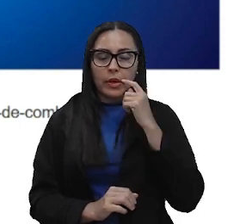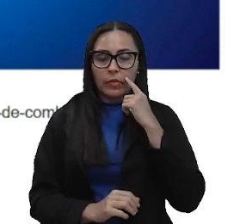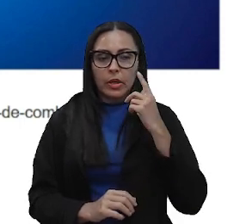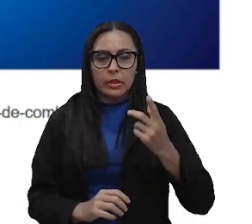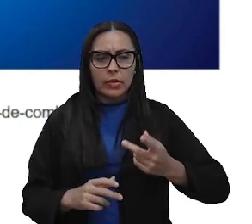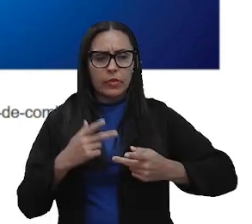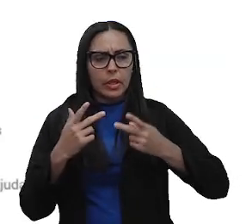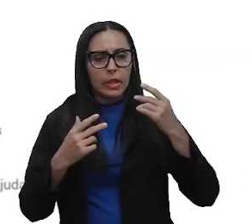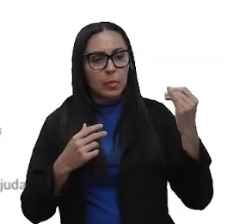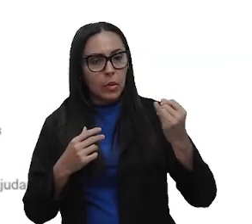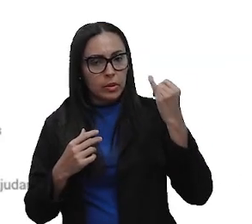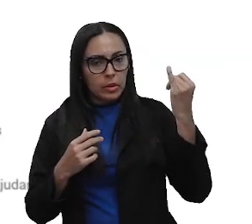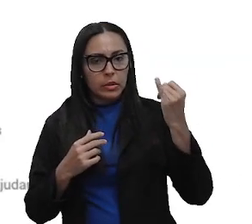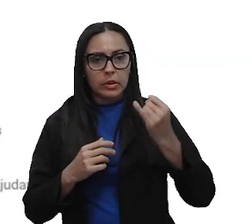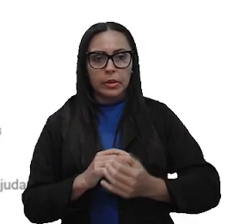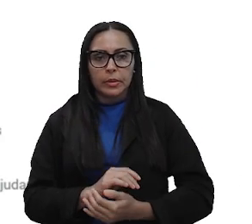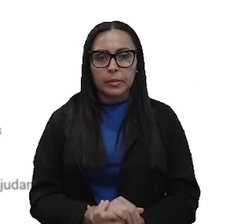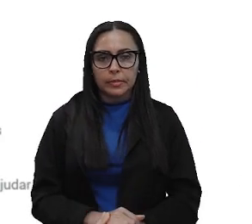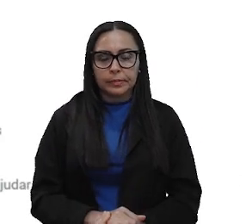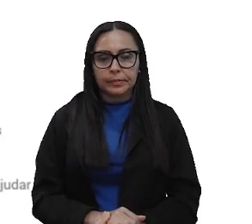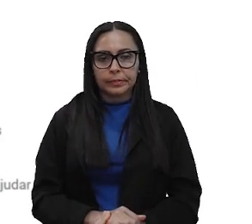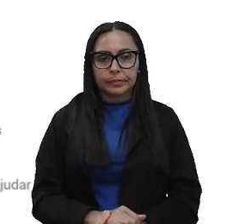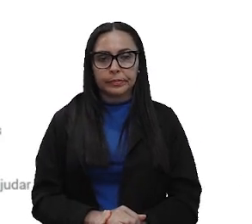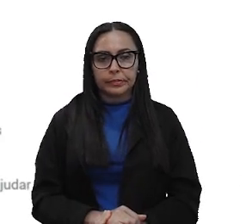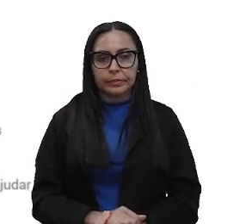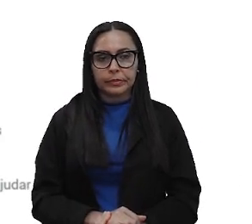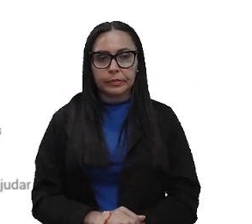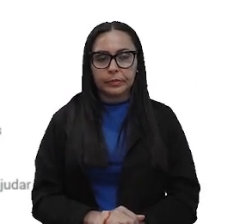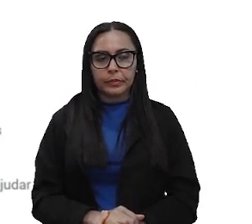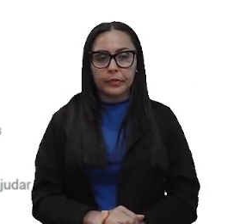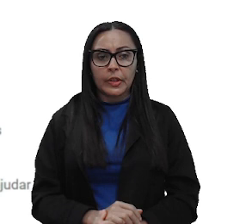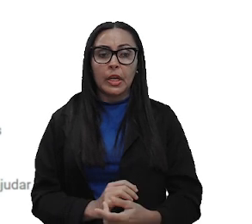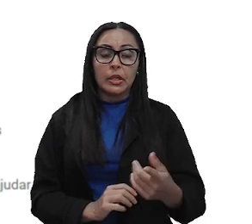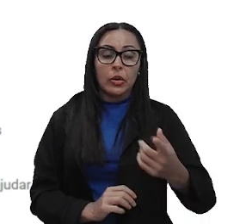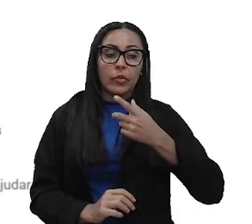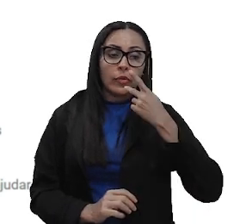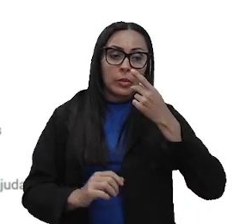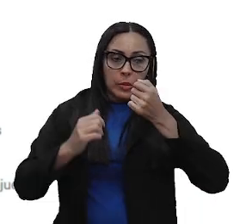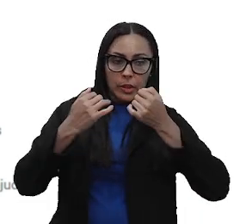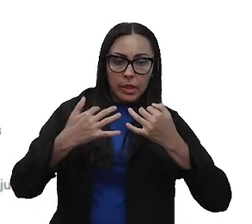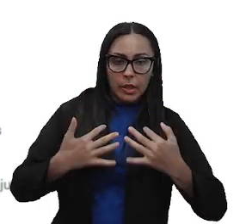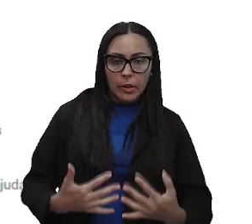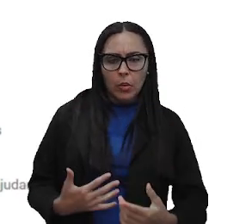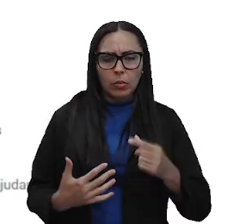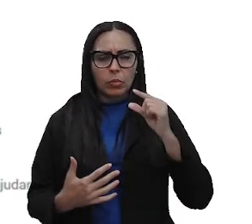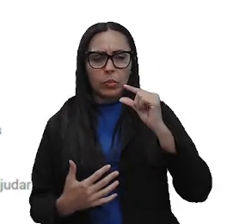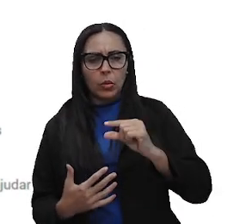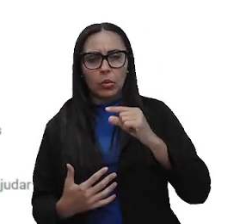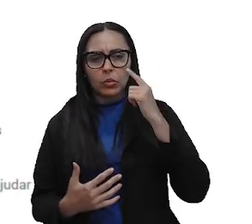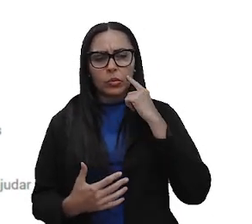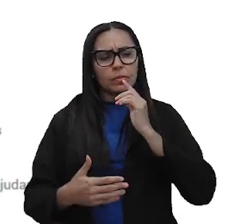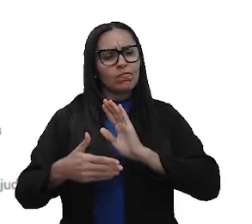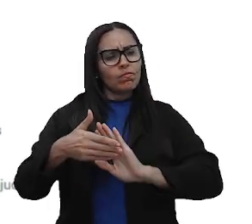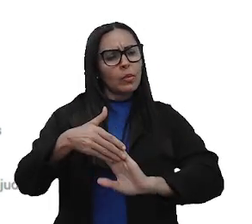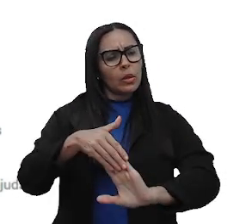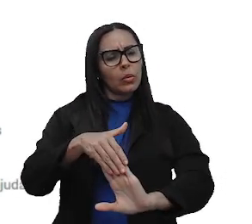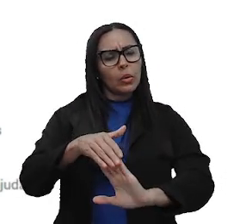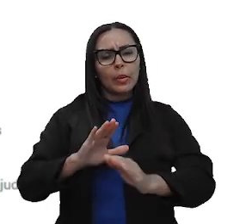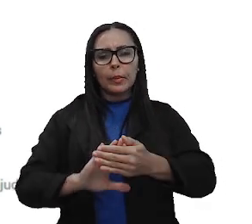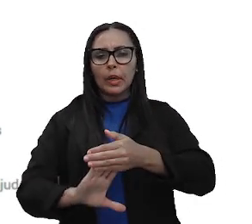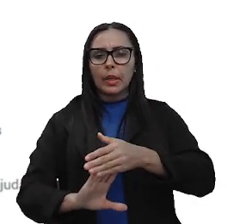importante sobre isso. Bom, aqui eu vou falar um pouco para vocês sobre a importância dos alongamentos. Por quê?